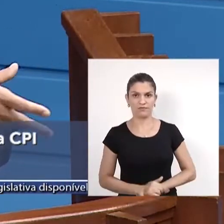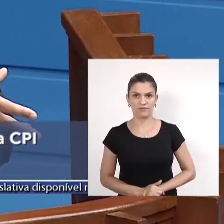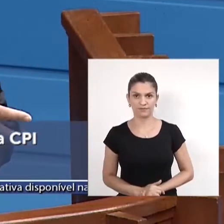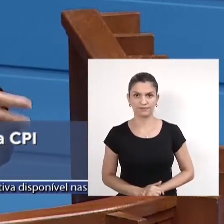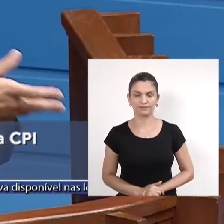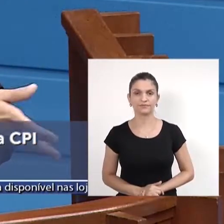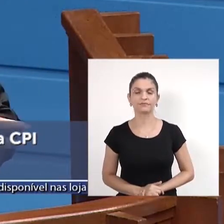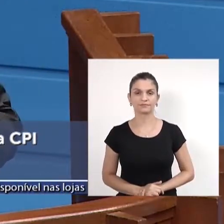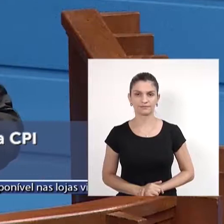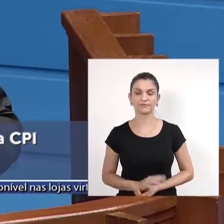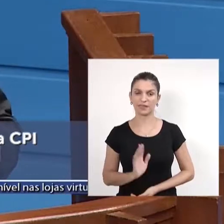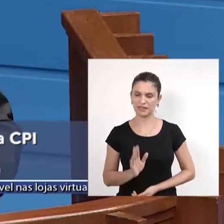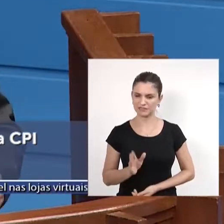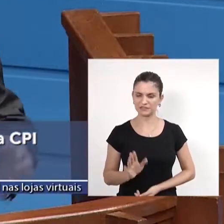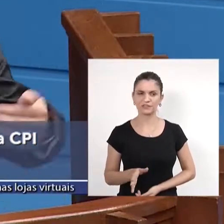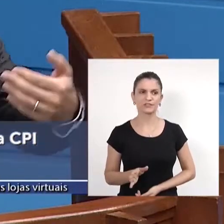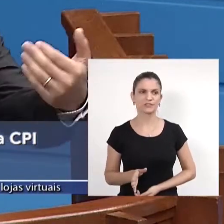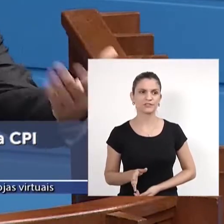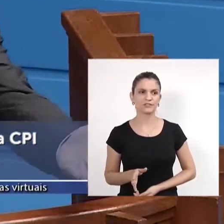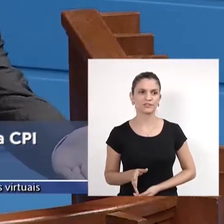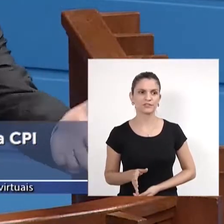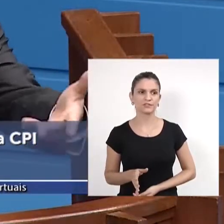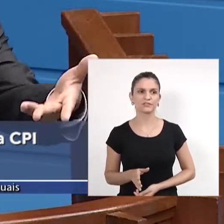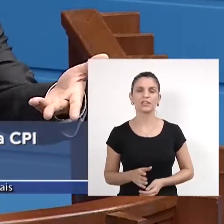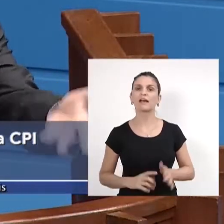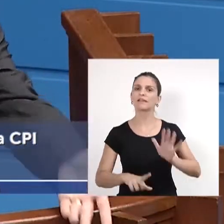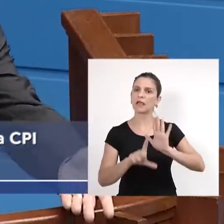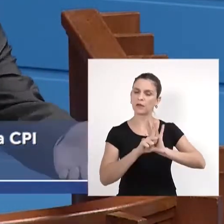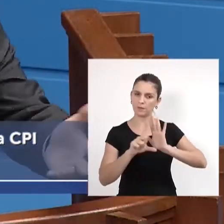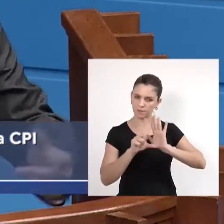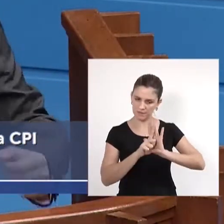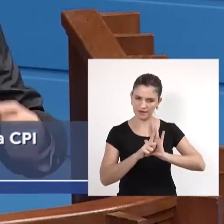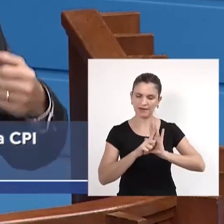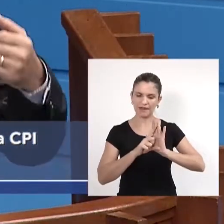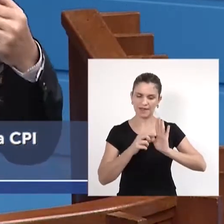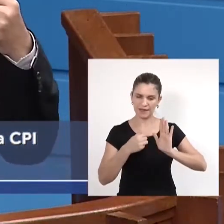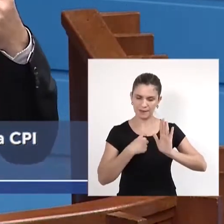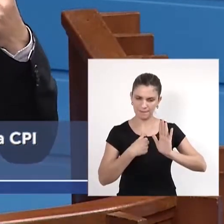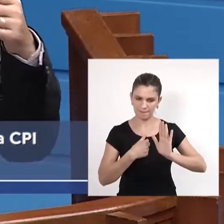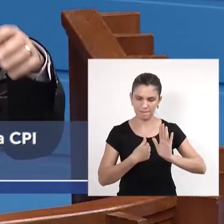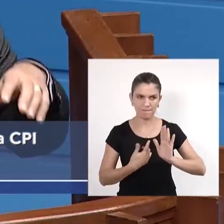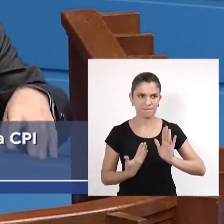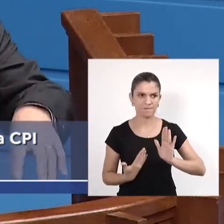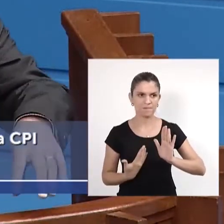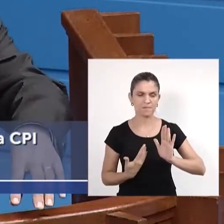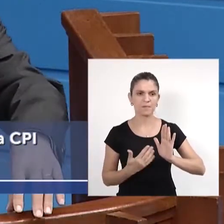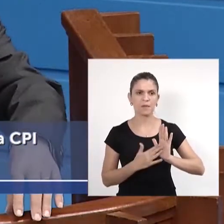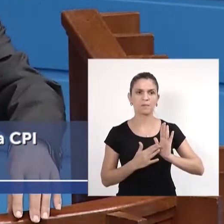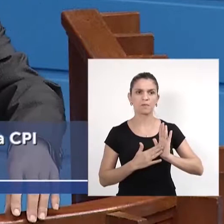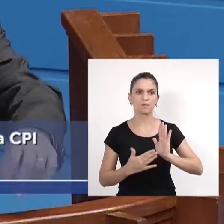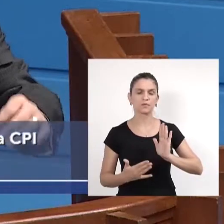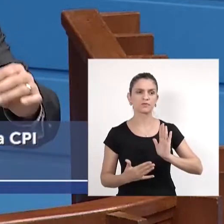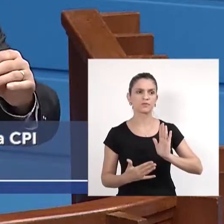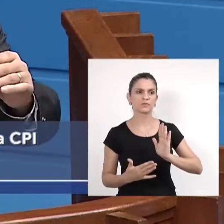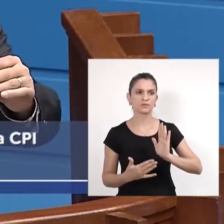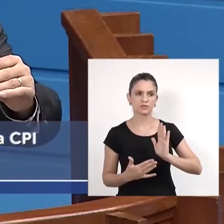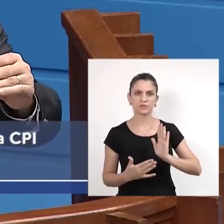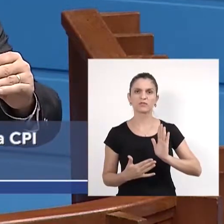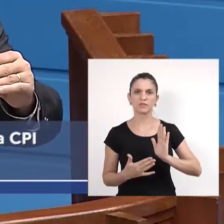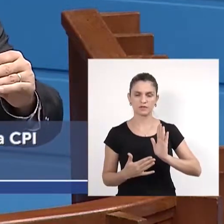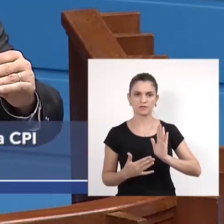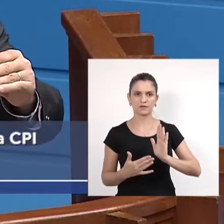como já fiz aqui, como mencionei agora há pouco, uma lei que já está em vigor, que faz com